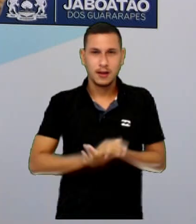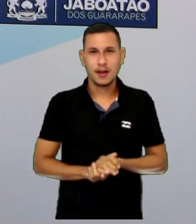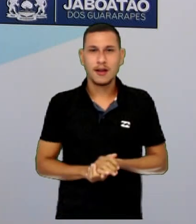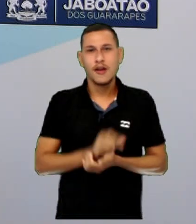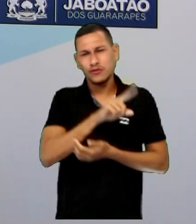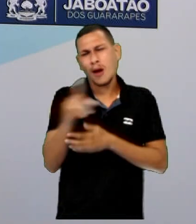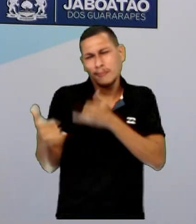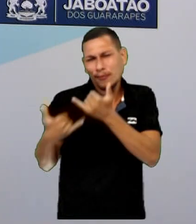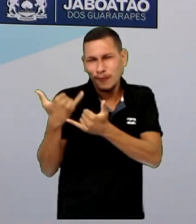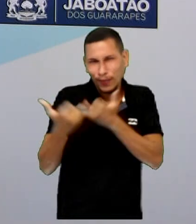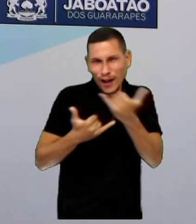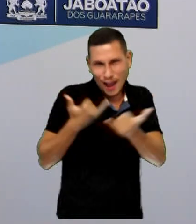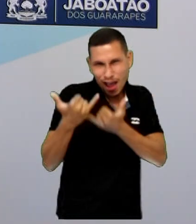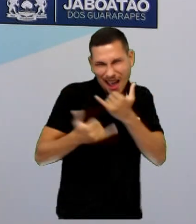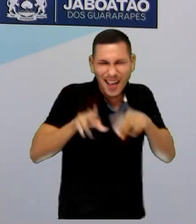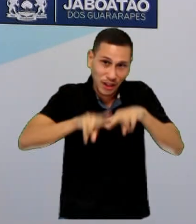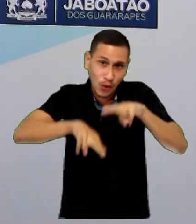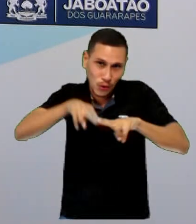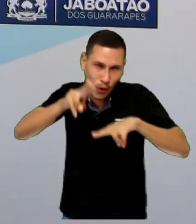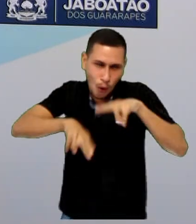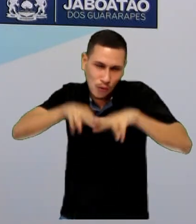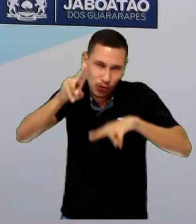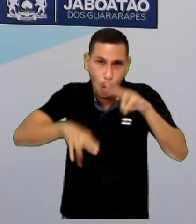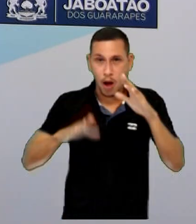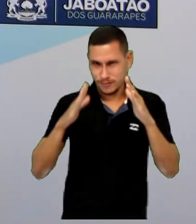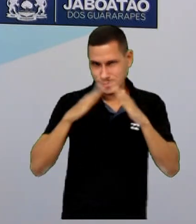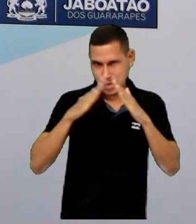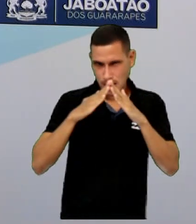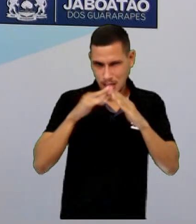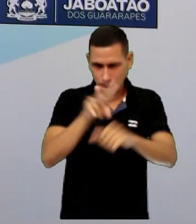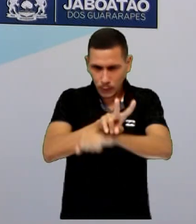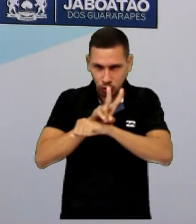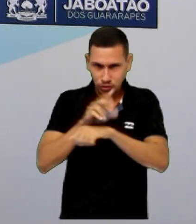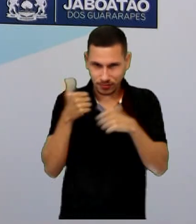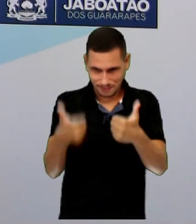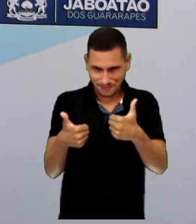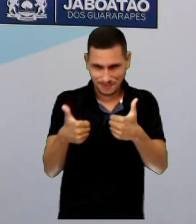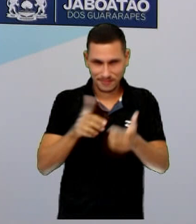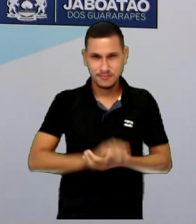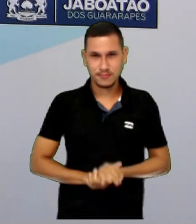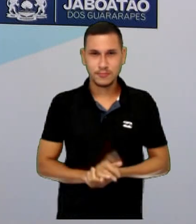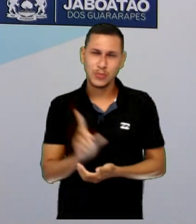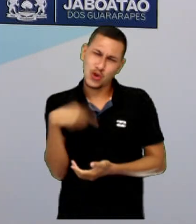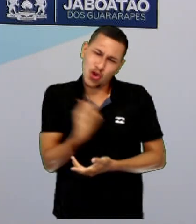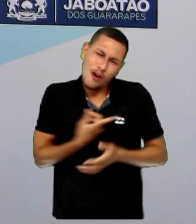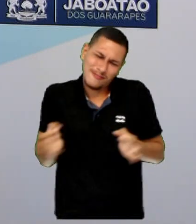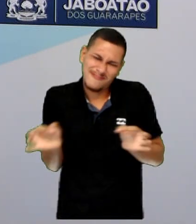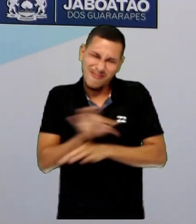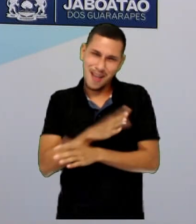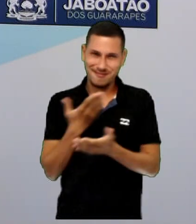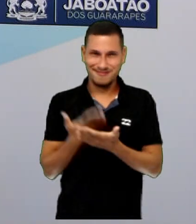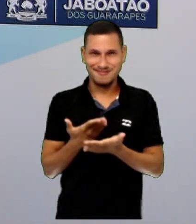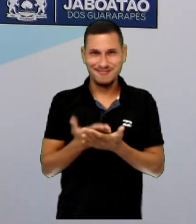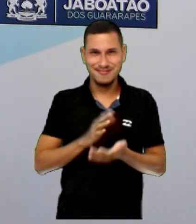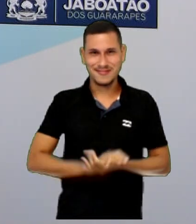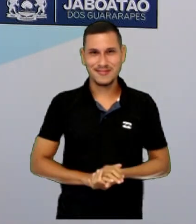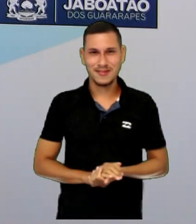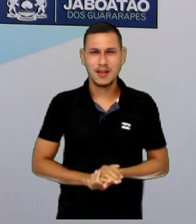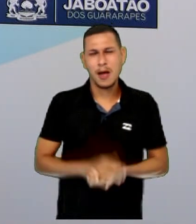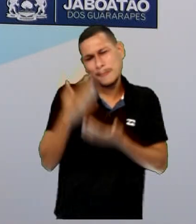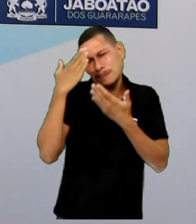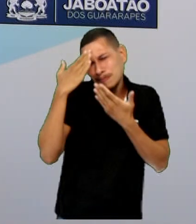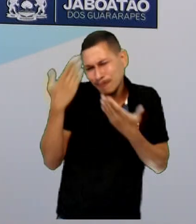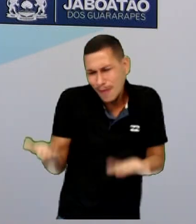vai brincar o São João saudável em casa, certo? A gente fica por aqui.